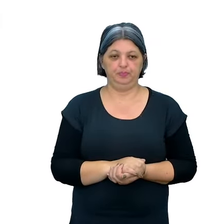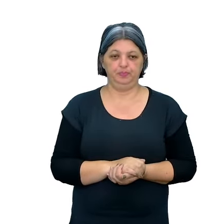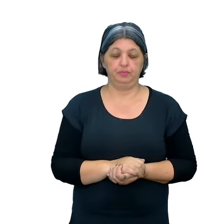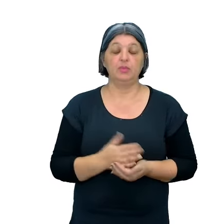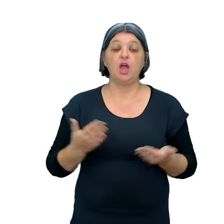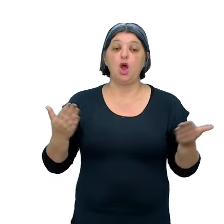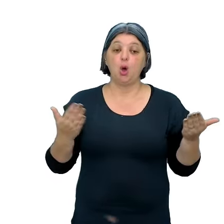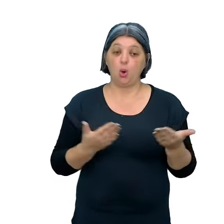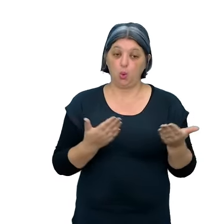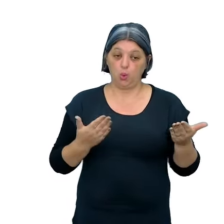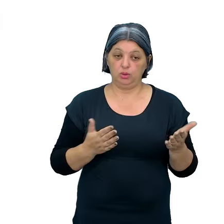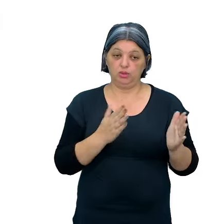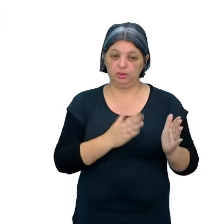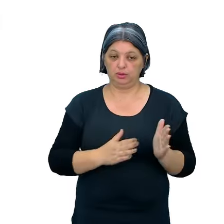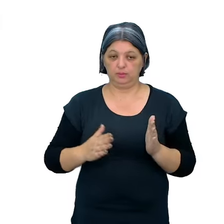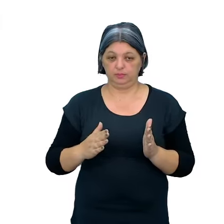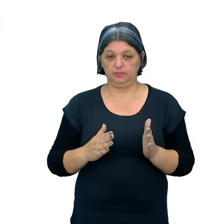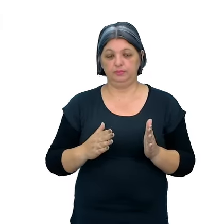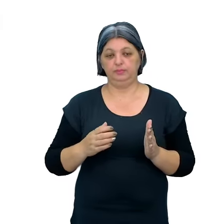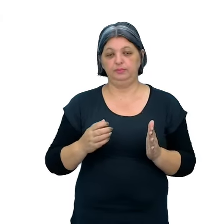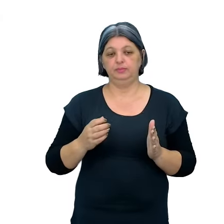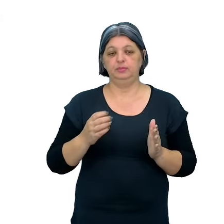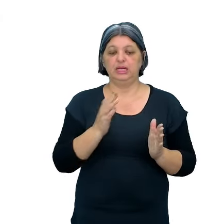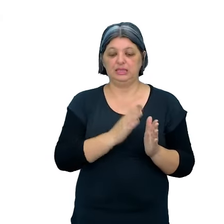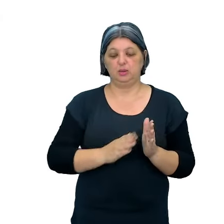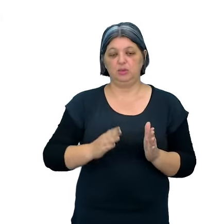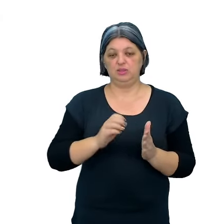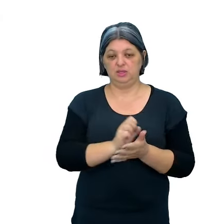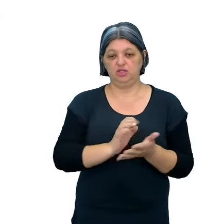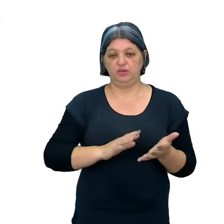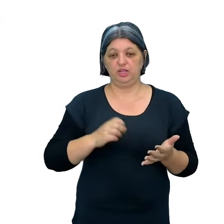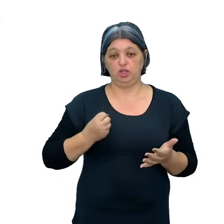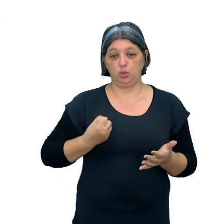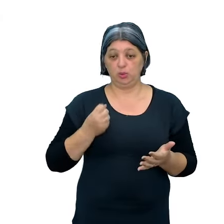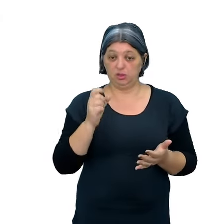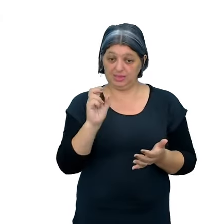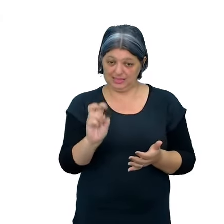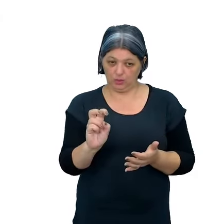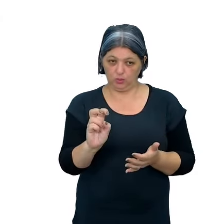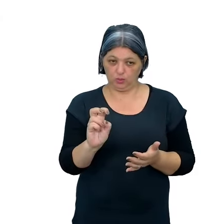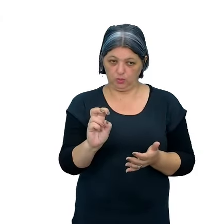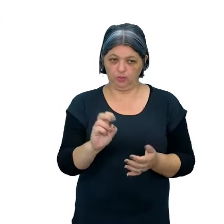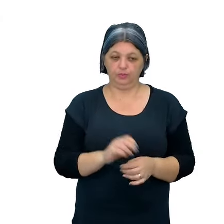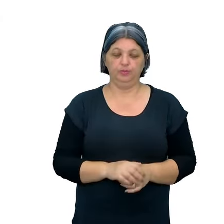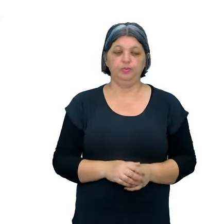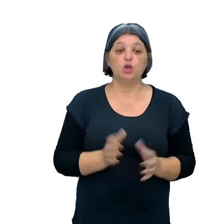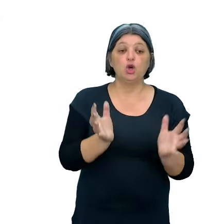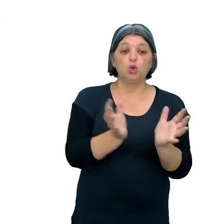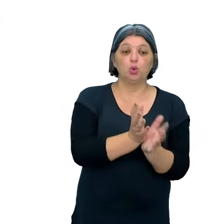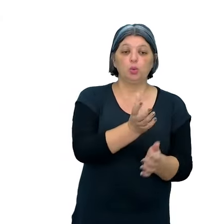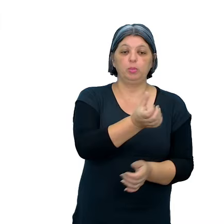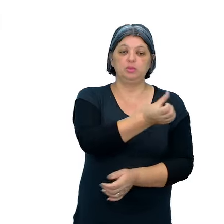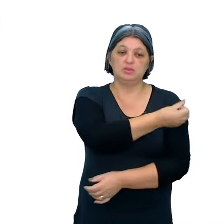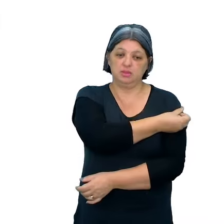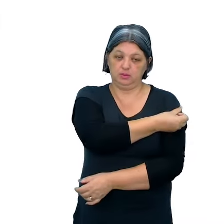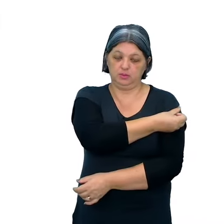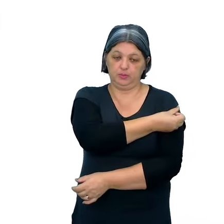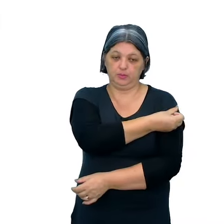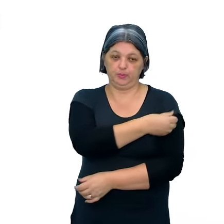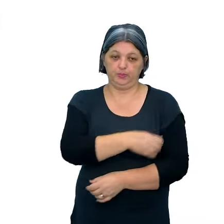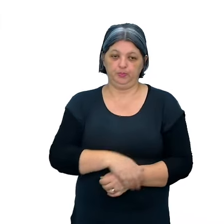nós estamos aqui, nessa sequência de atividades 5. No 6º ano, o gênero que